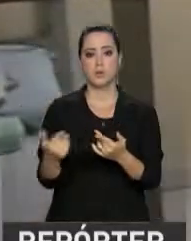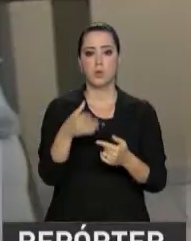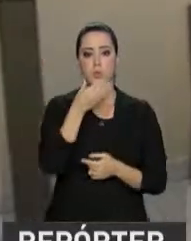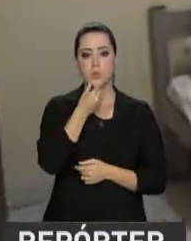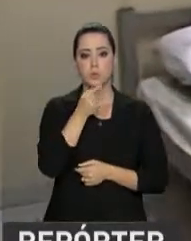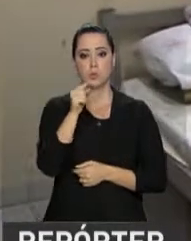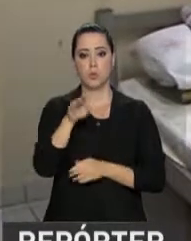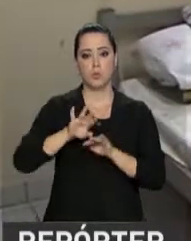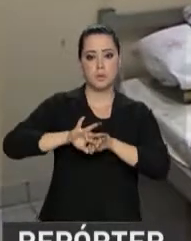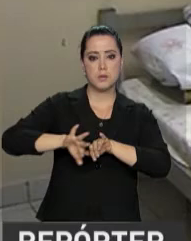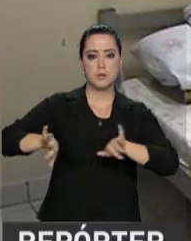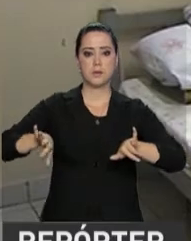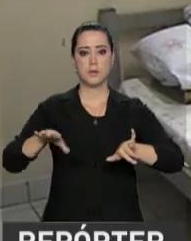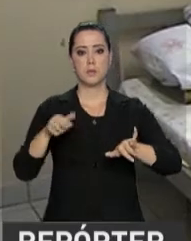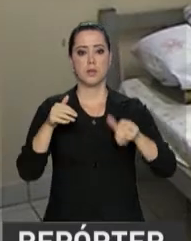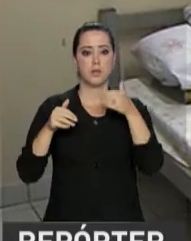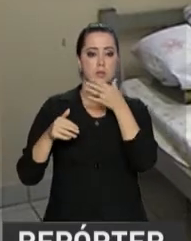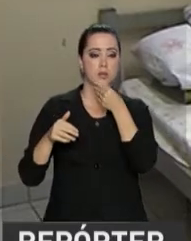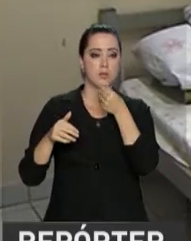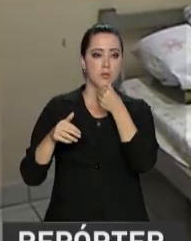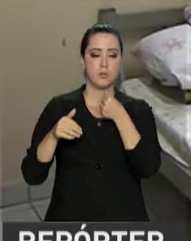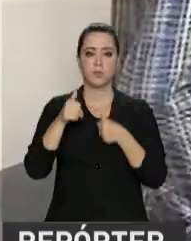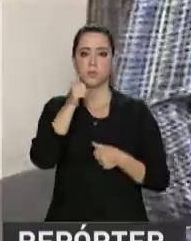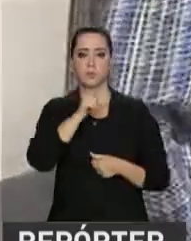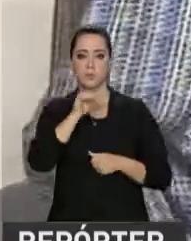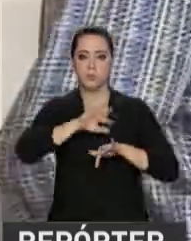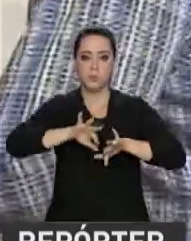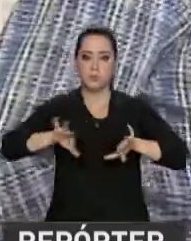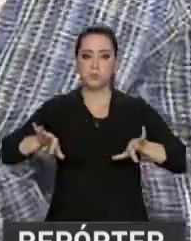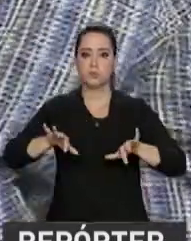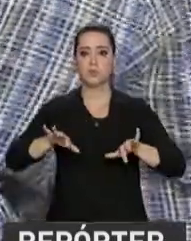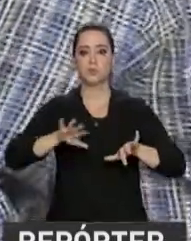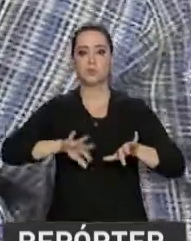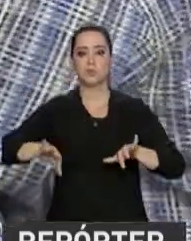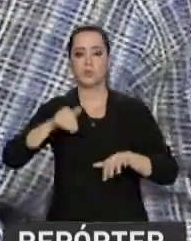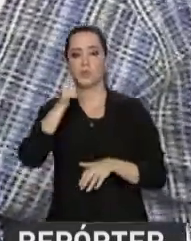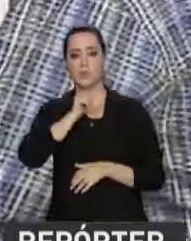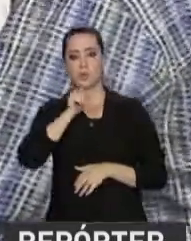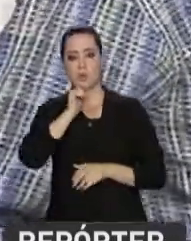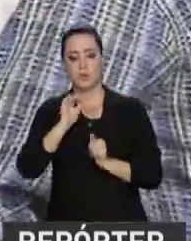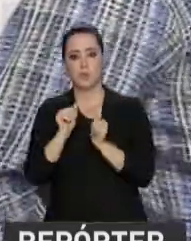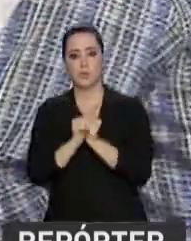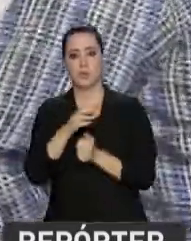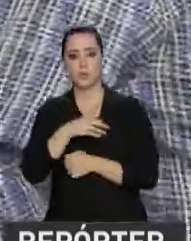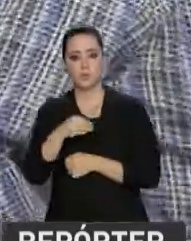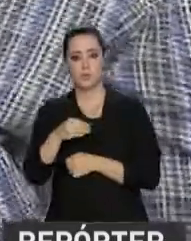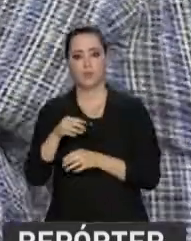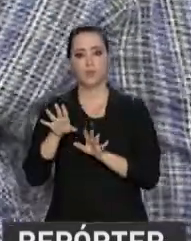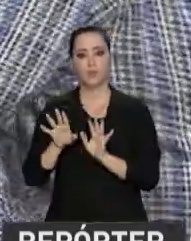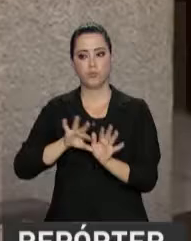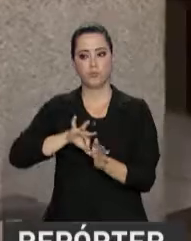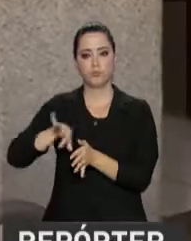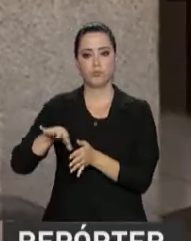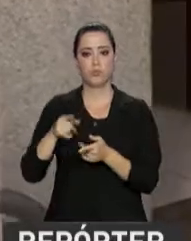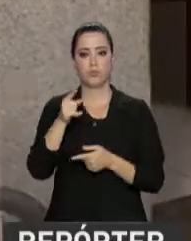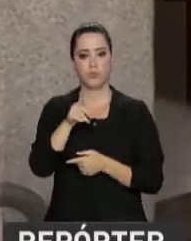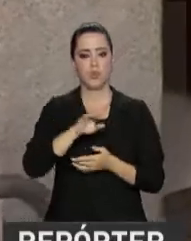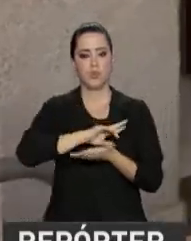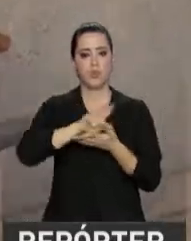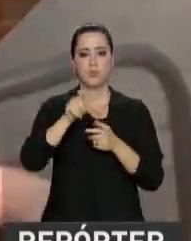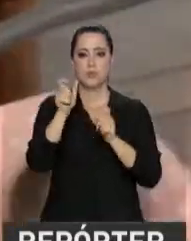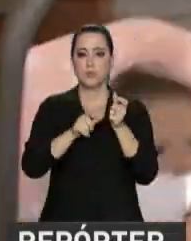homens que ficam separados das mulheres e crianças no local vivem imigrantes de vários lugares africanos de angola